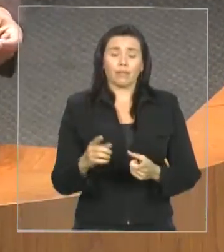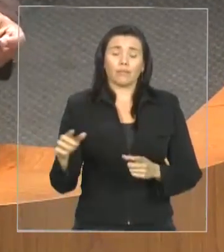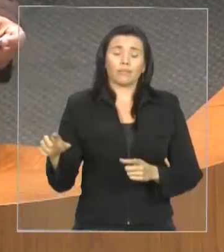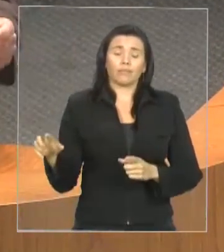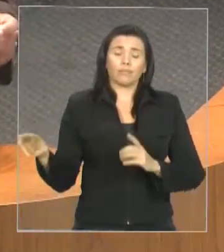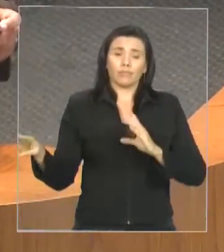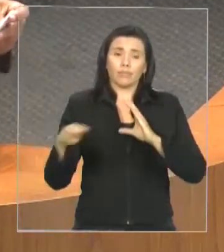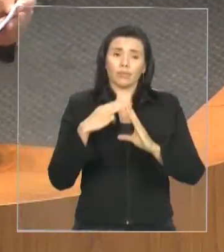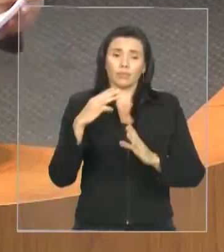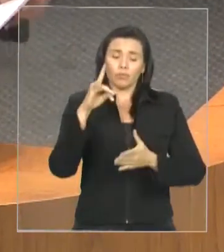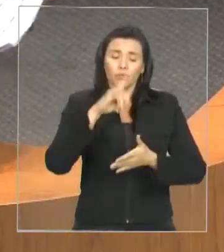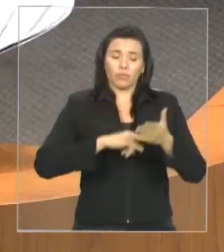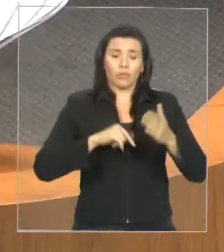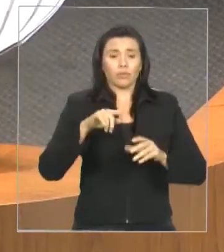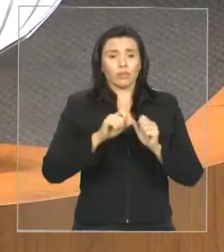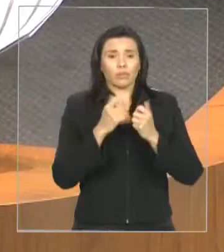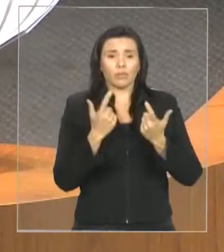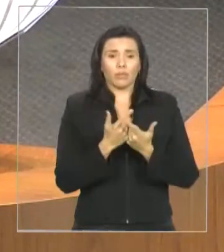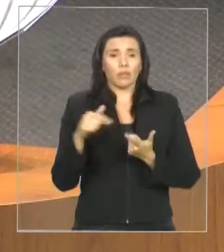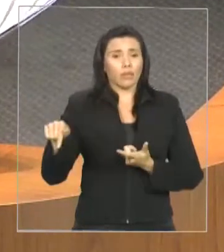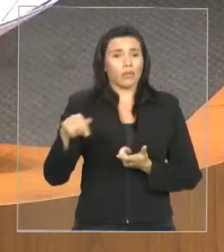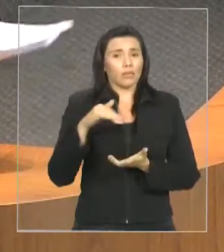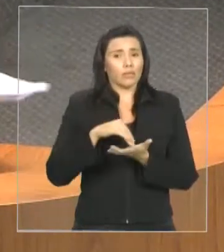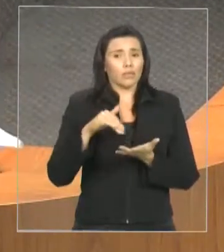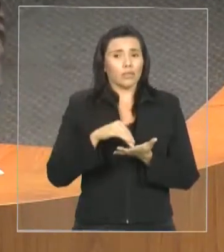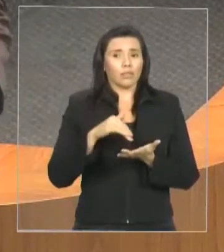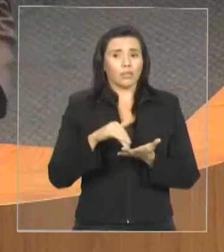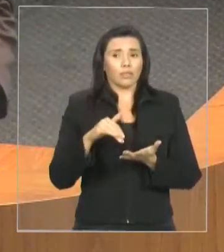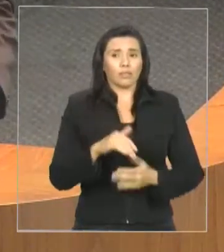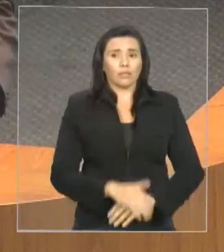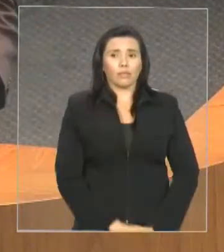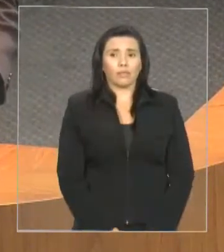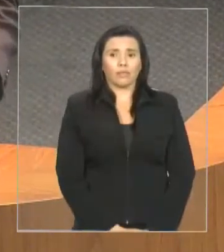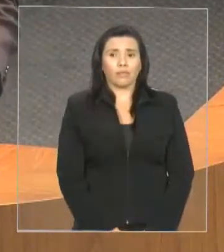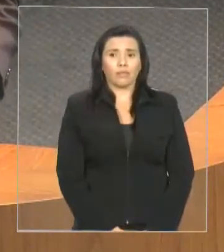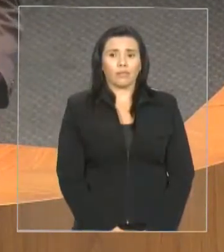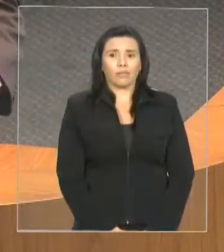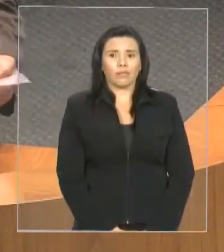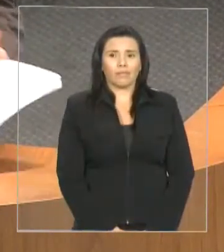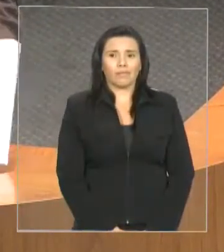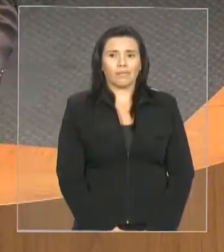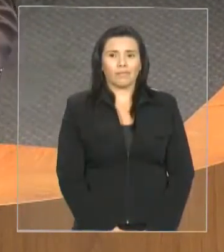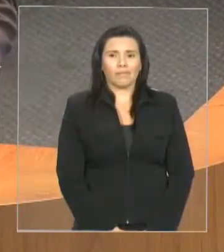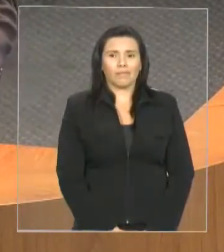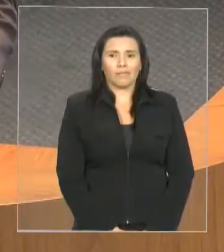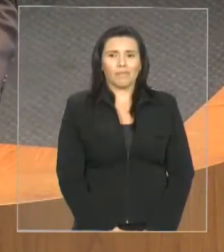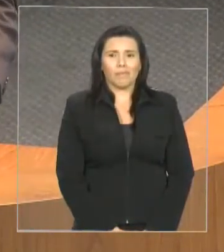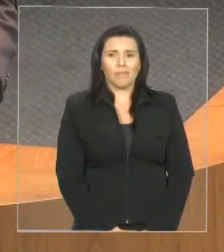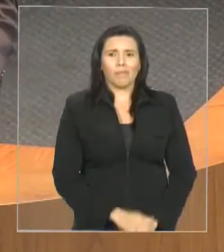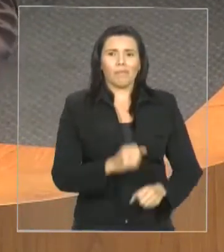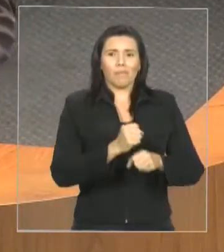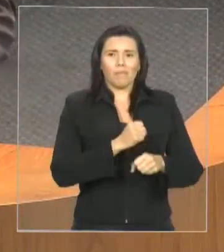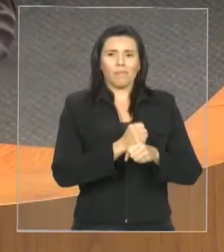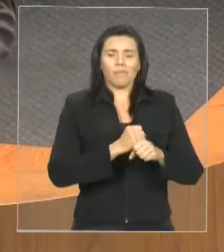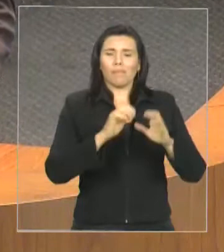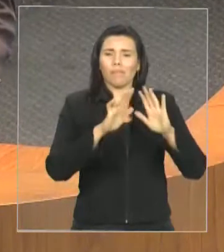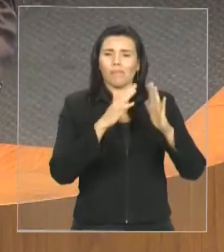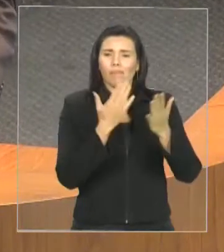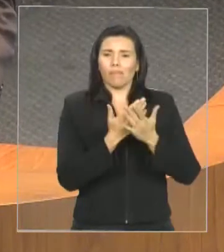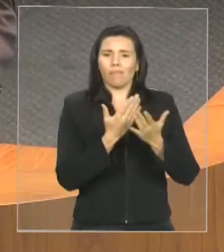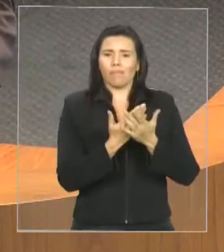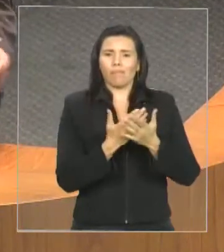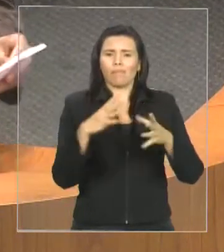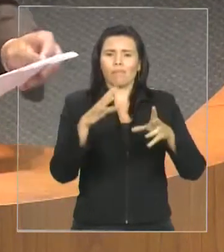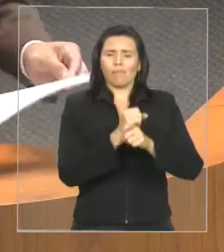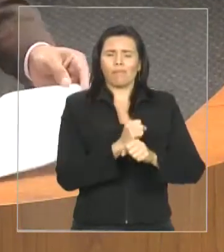casa, relacionando 464 escolas que estavam tendo essas reformas, e mais outras 114,